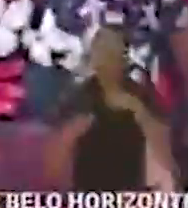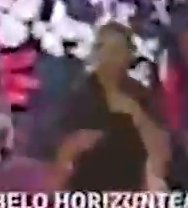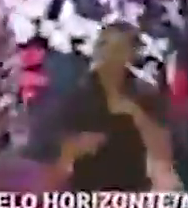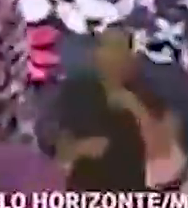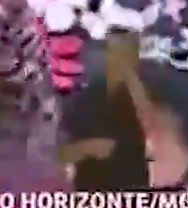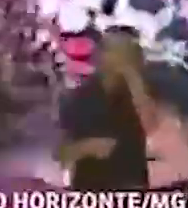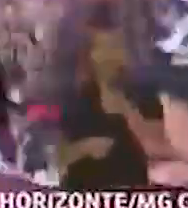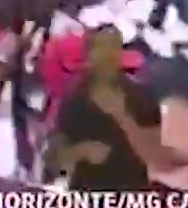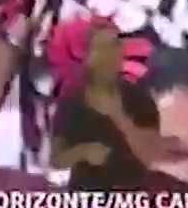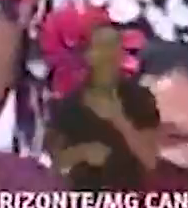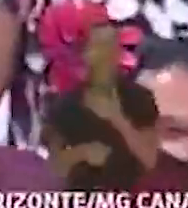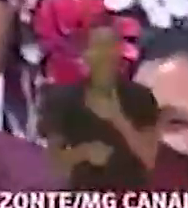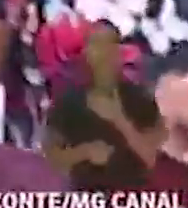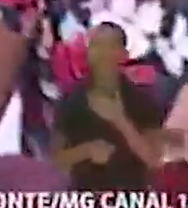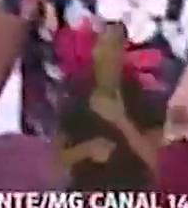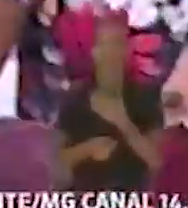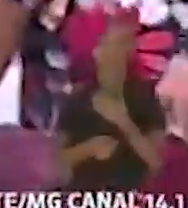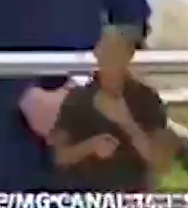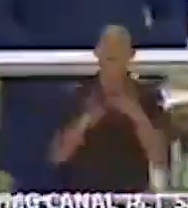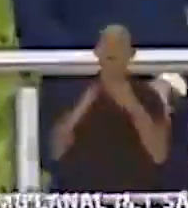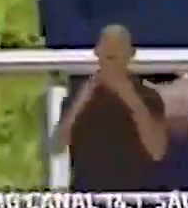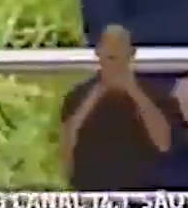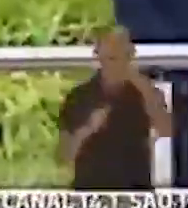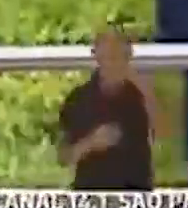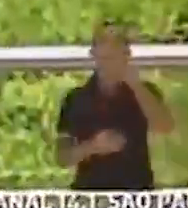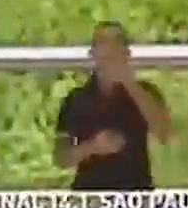É, Zefa, lá de Maceió.